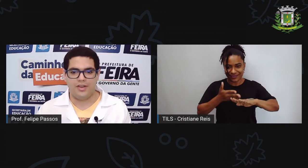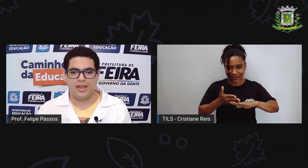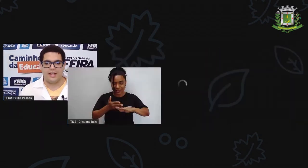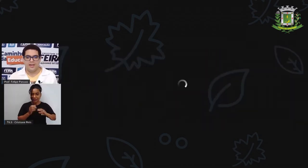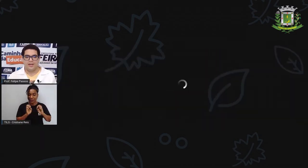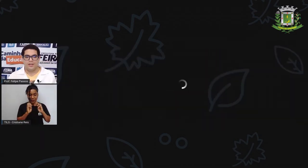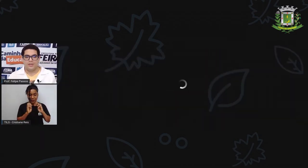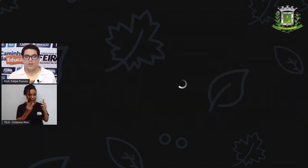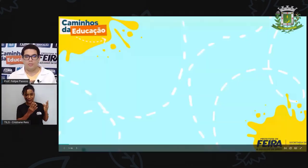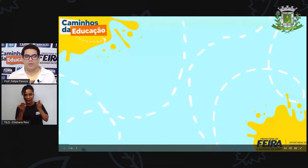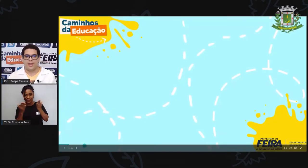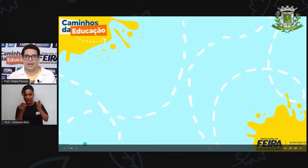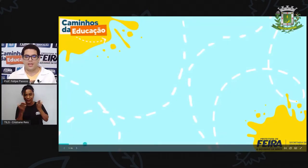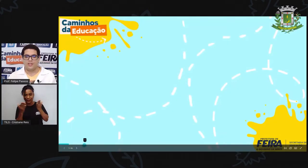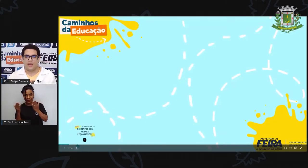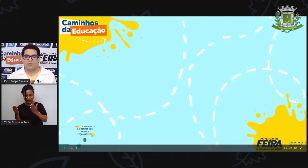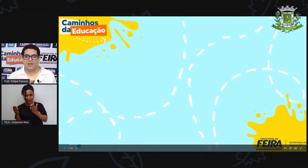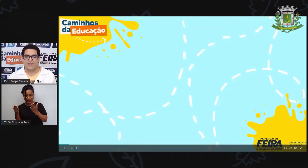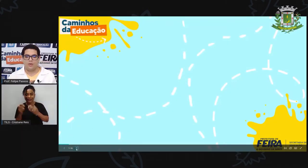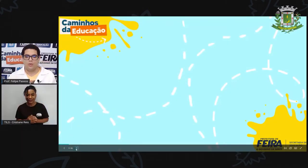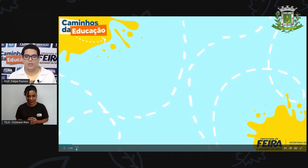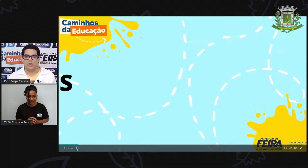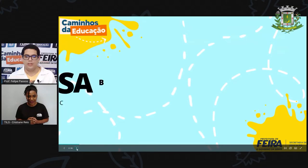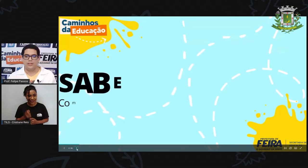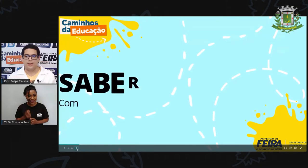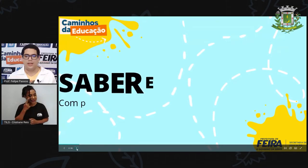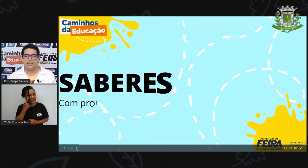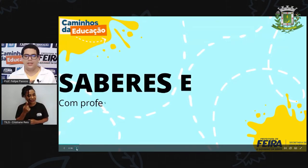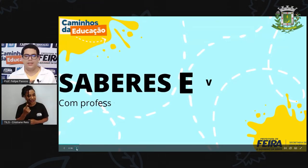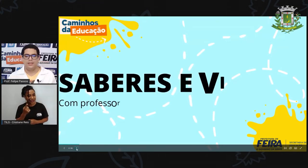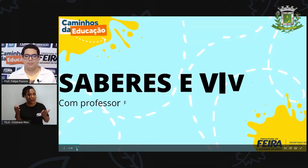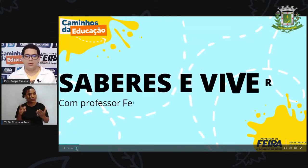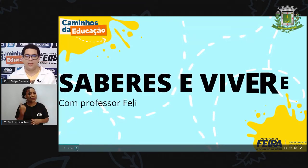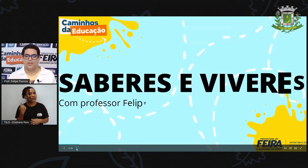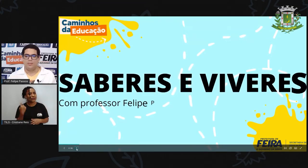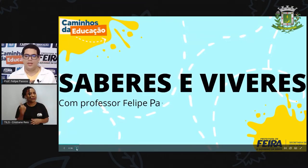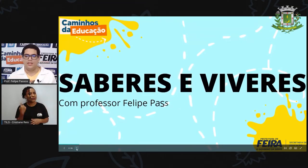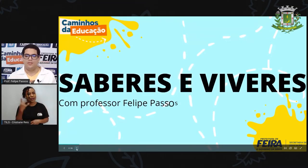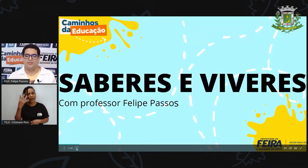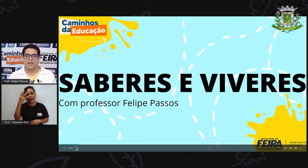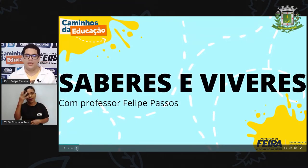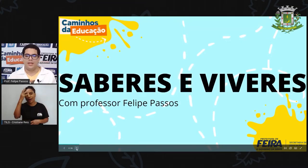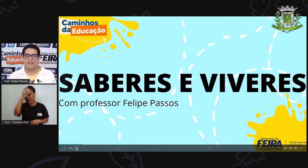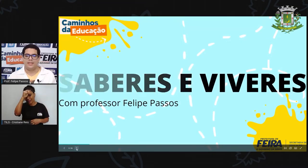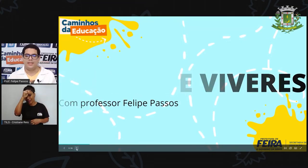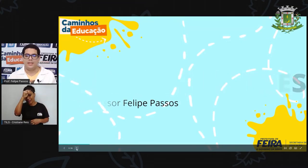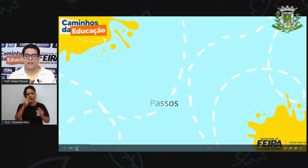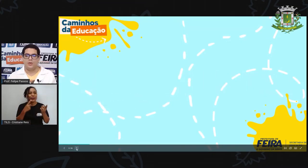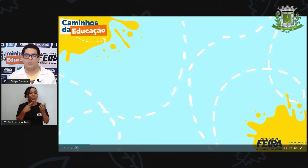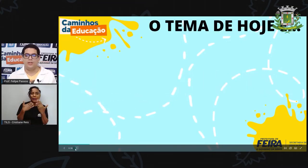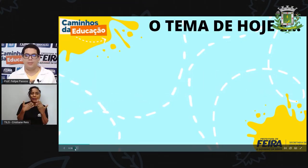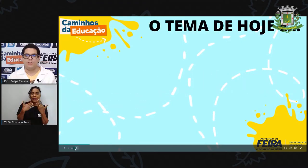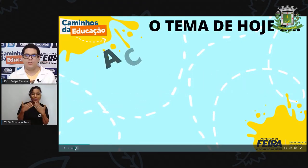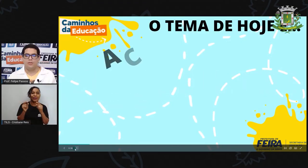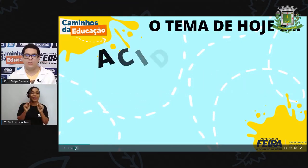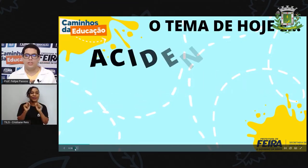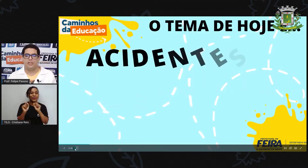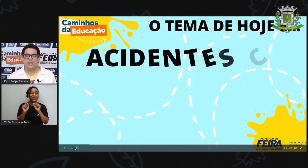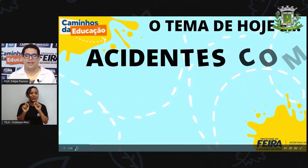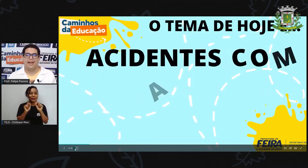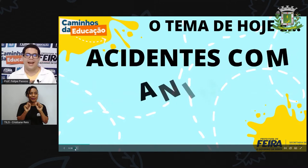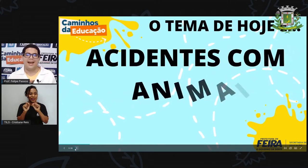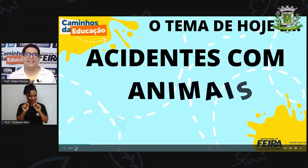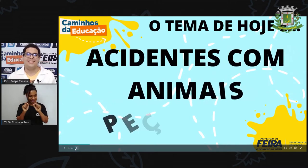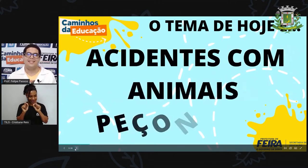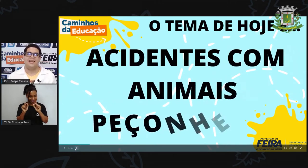a gente ver sobre o que a gente vai conversar hoje, né? No momento Saberes e Viveres, o tema de hoje,